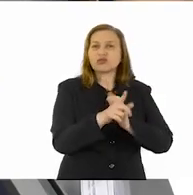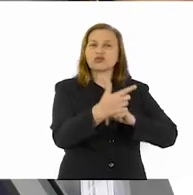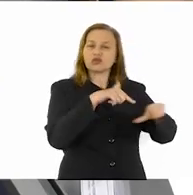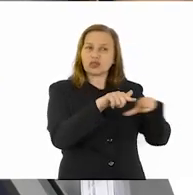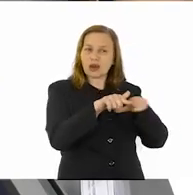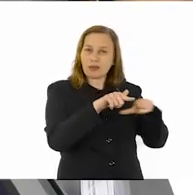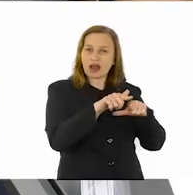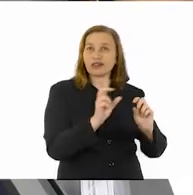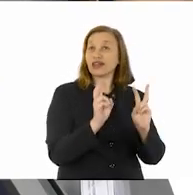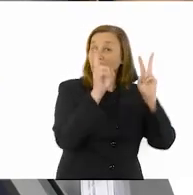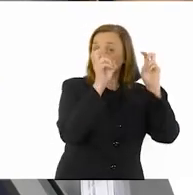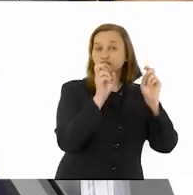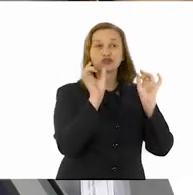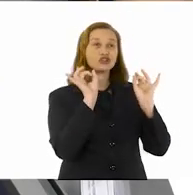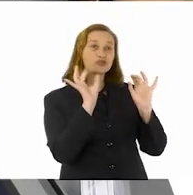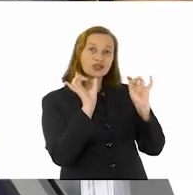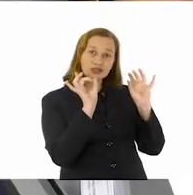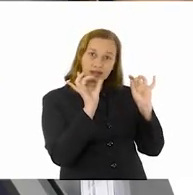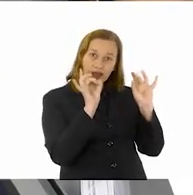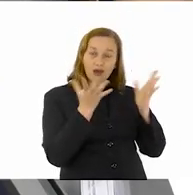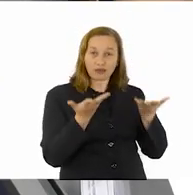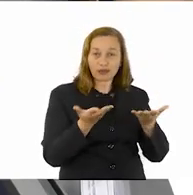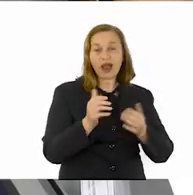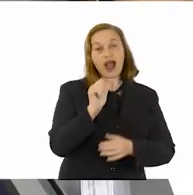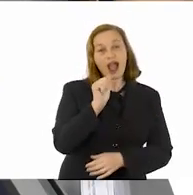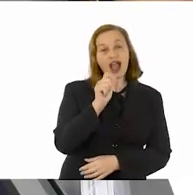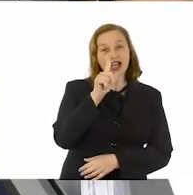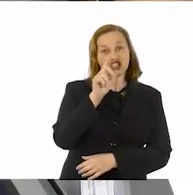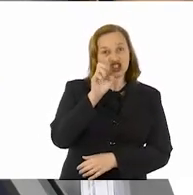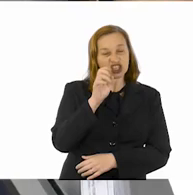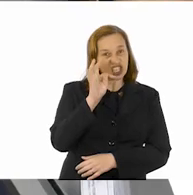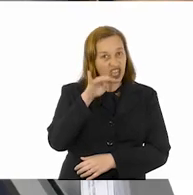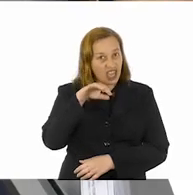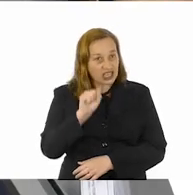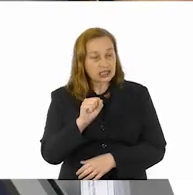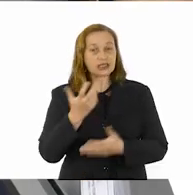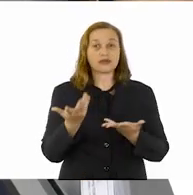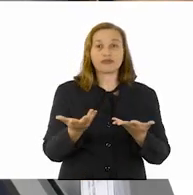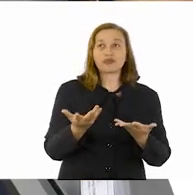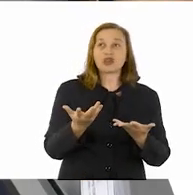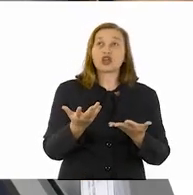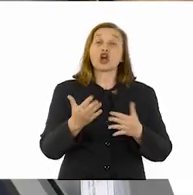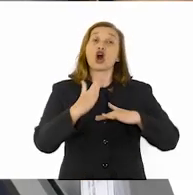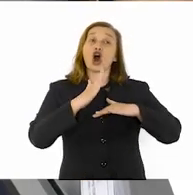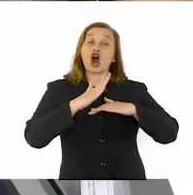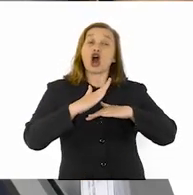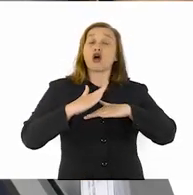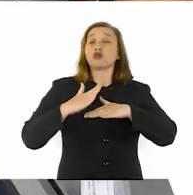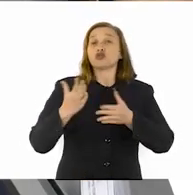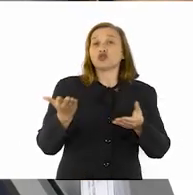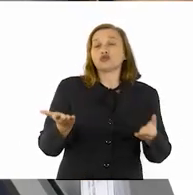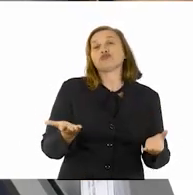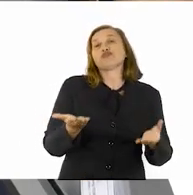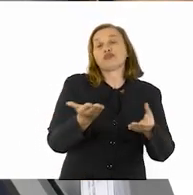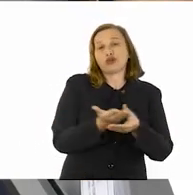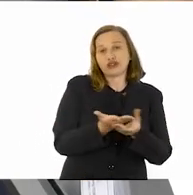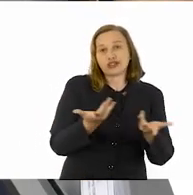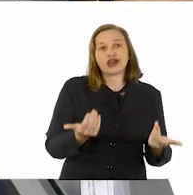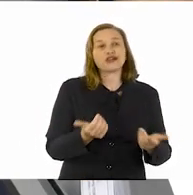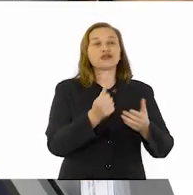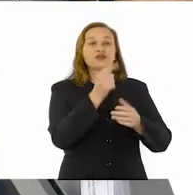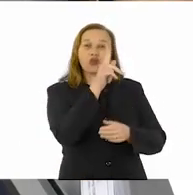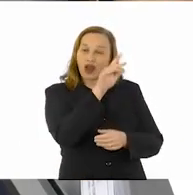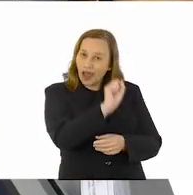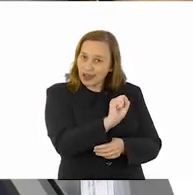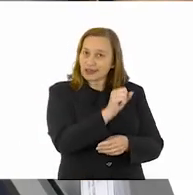esperado surgiu alguns questionamentos acerca da atuação naquele caso especial da genézer